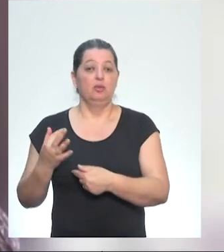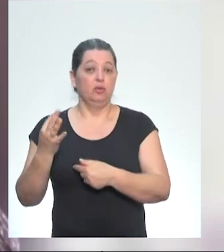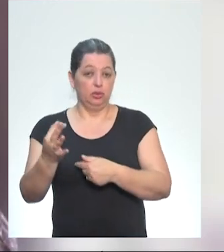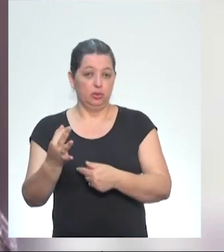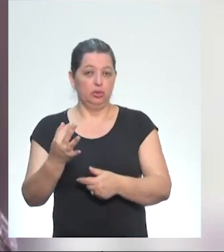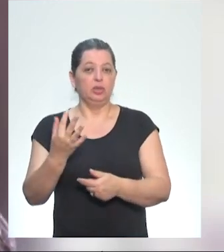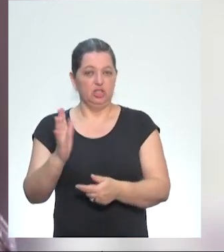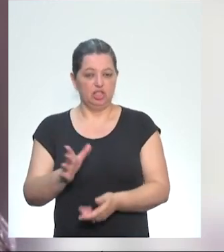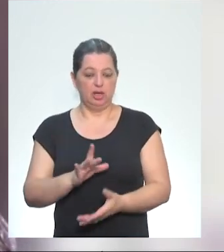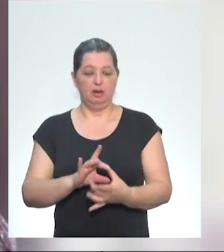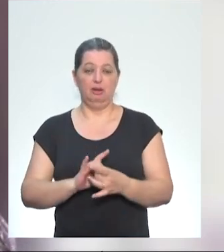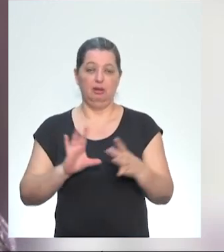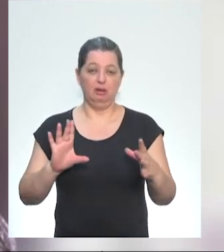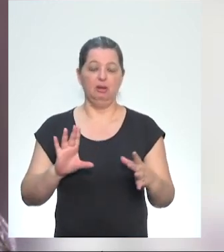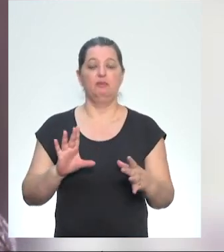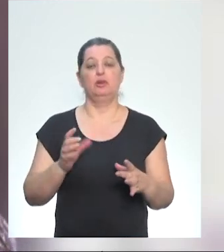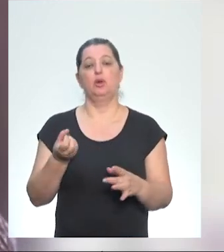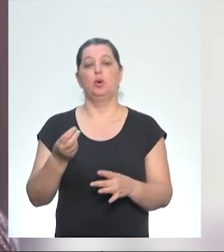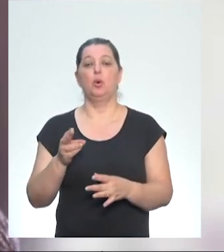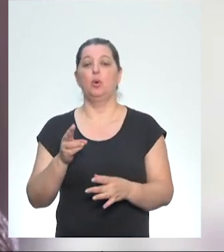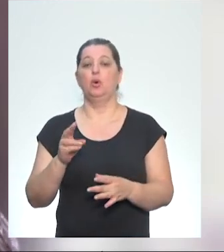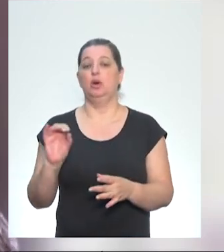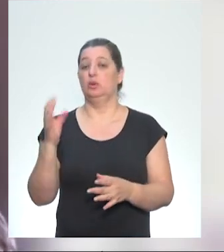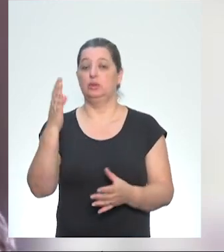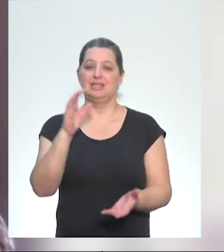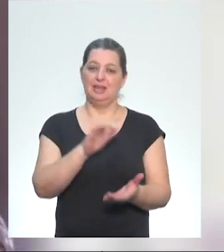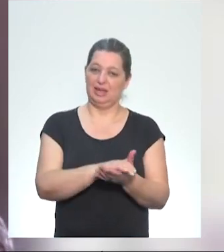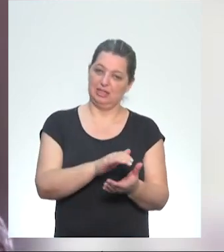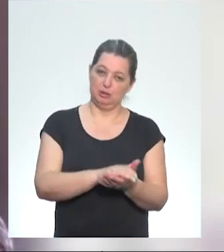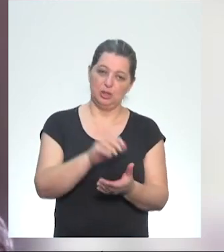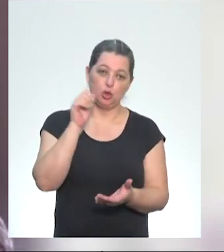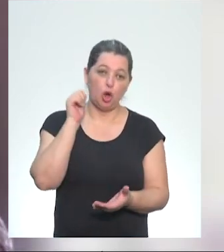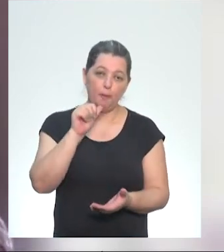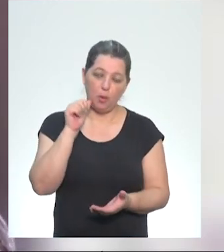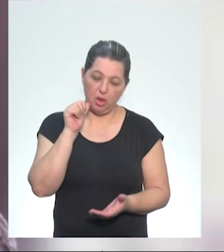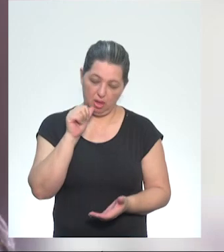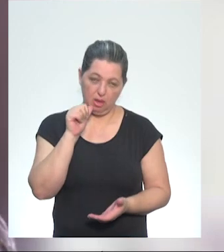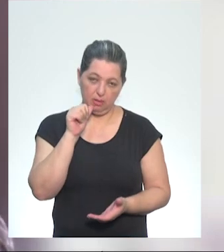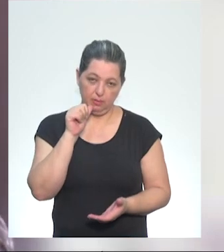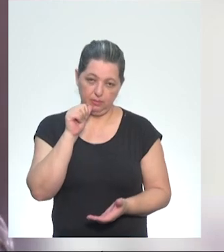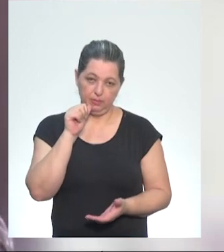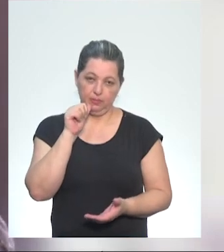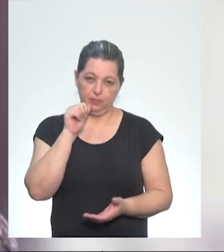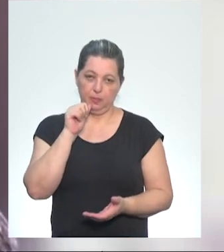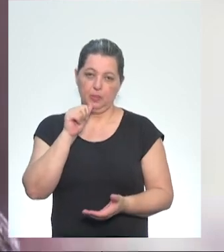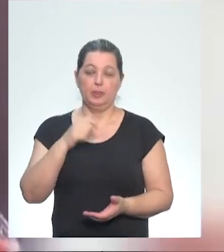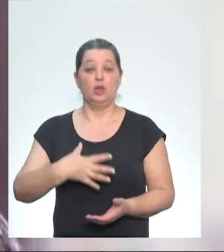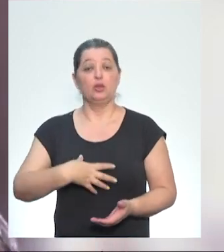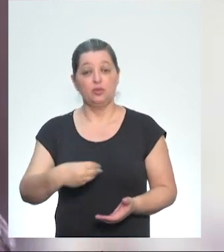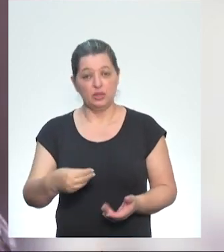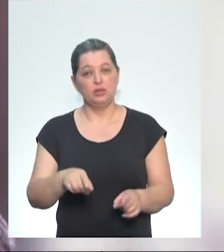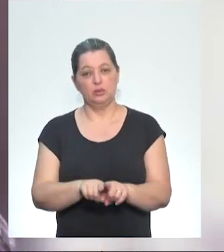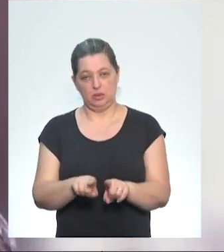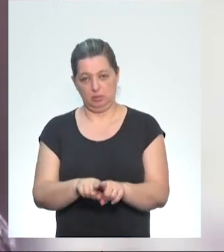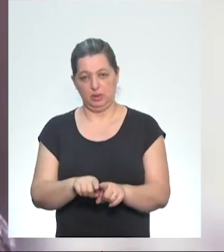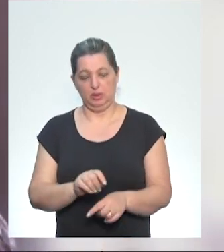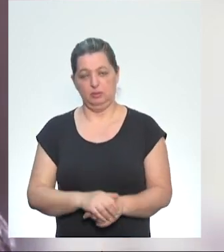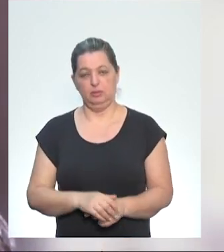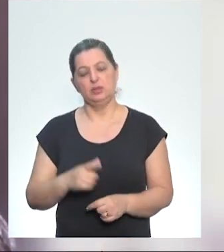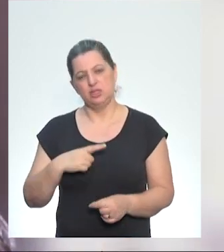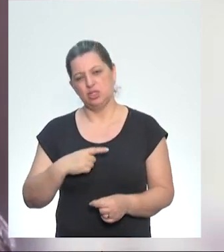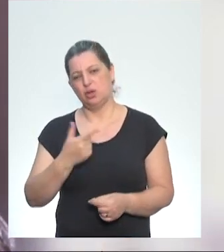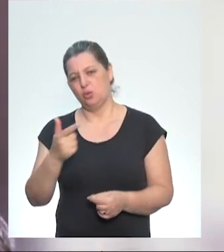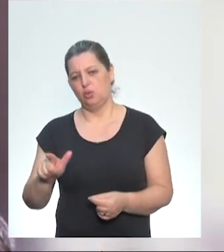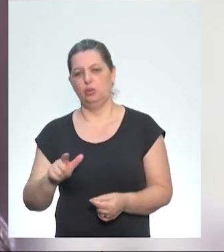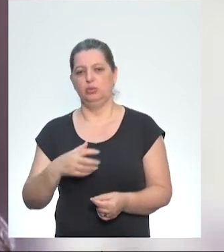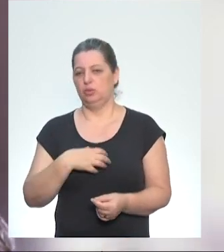acontecia casamento com as mulheres, também deixavam de ser os filhos. Tinham outras formas, não era uma